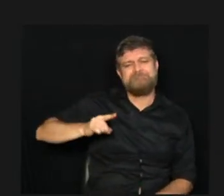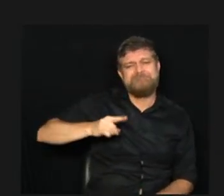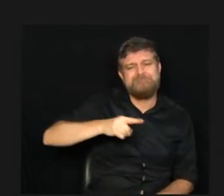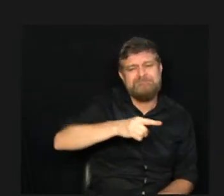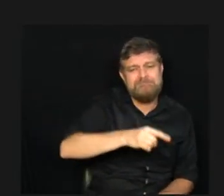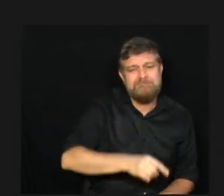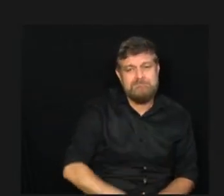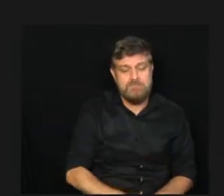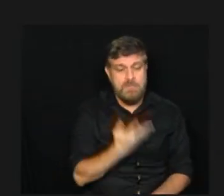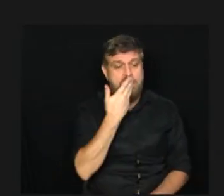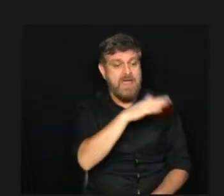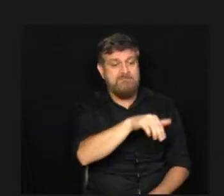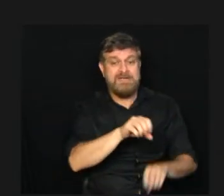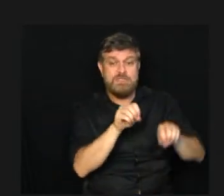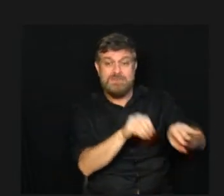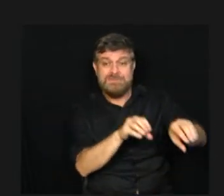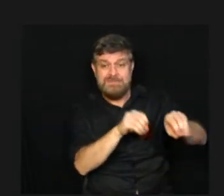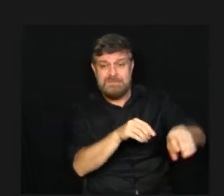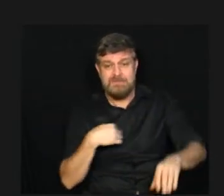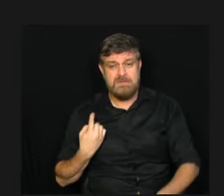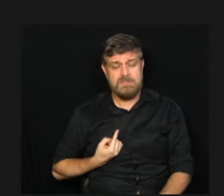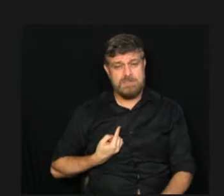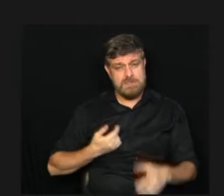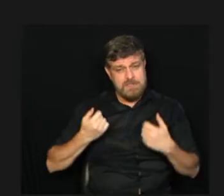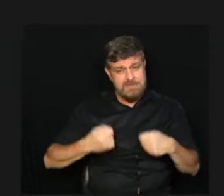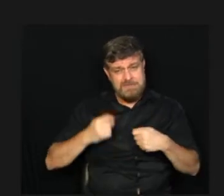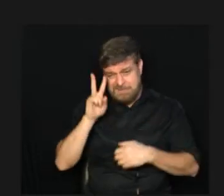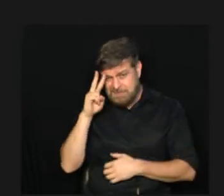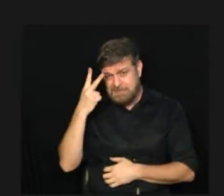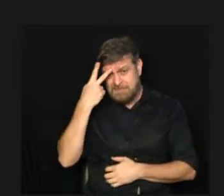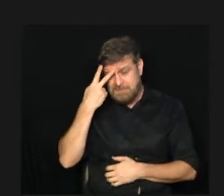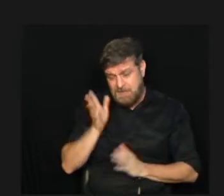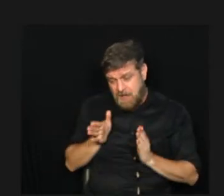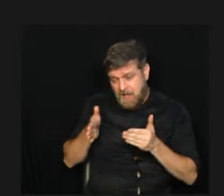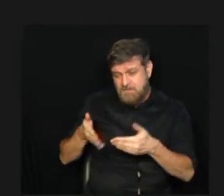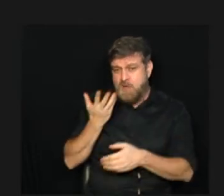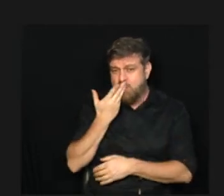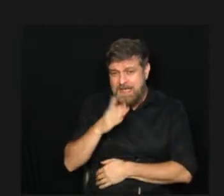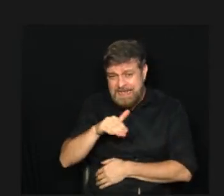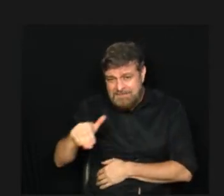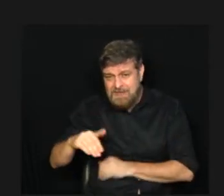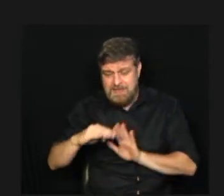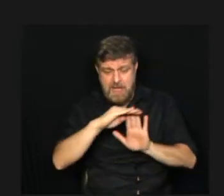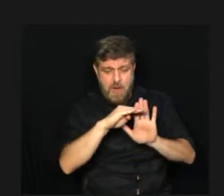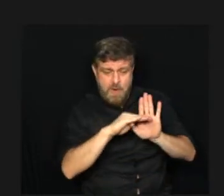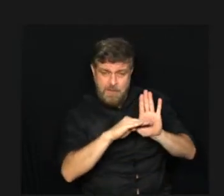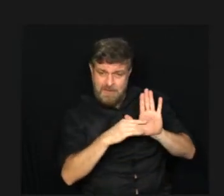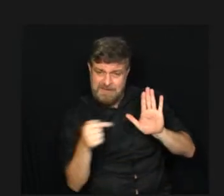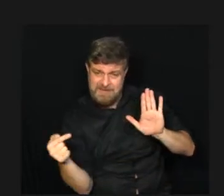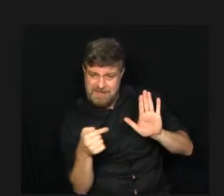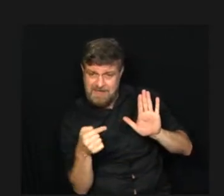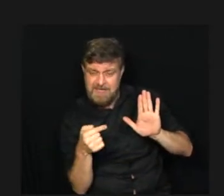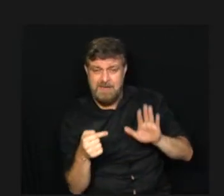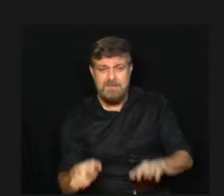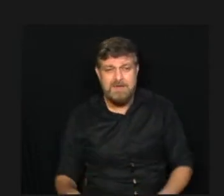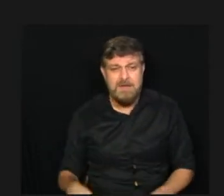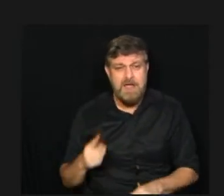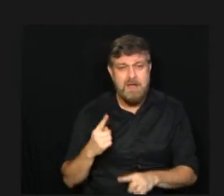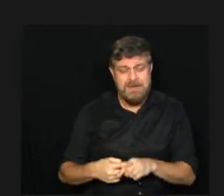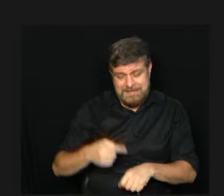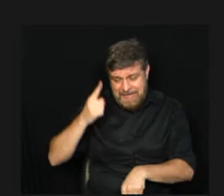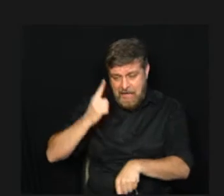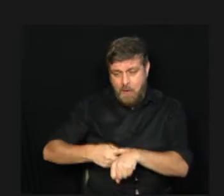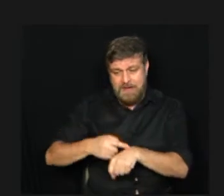infantil. Então, nós precisamos olhar, né, para a infância, para além do programa, porque a partir do momento